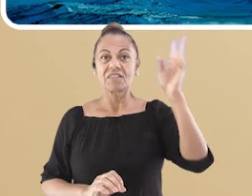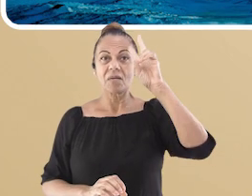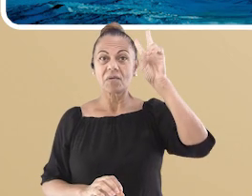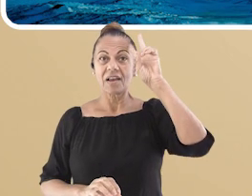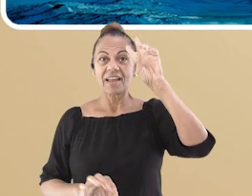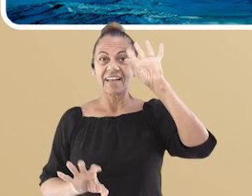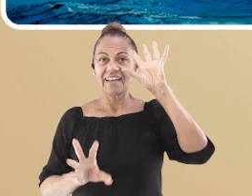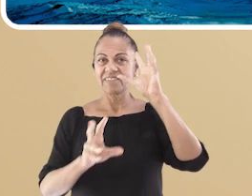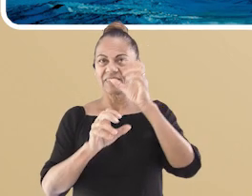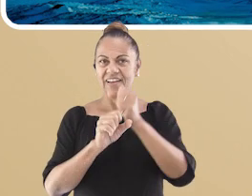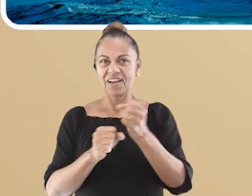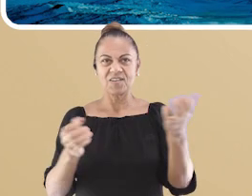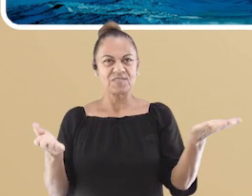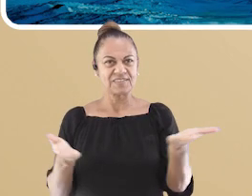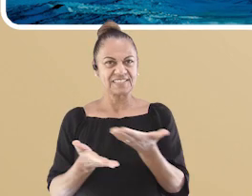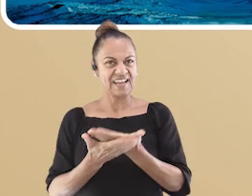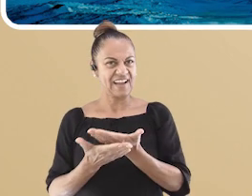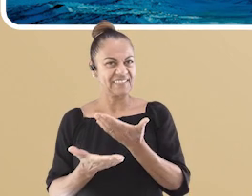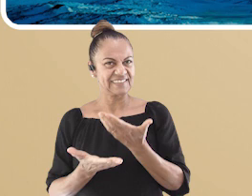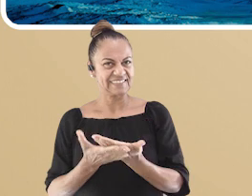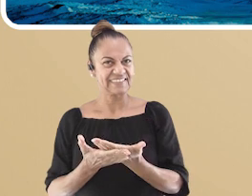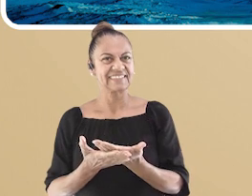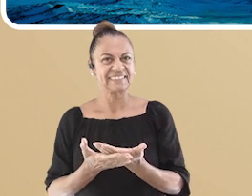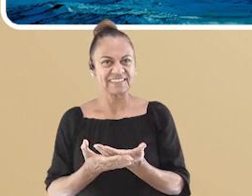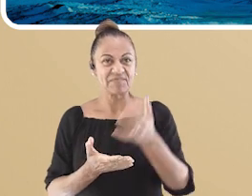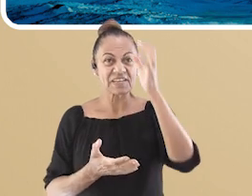Vamos lembrar o que aprendemos em nossa aula de hoje?